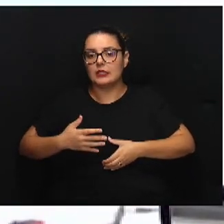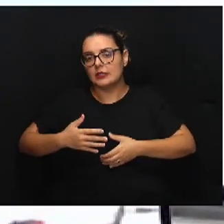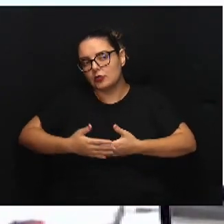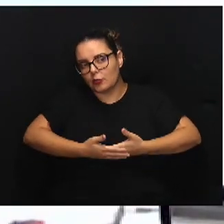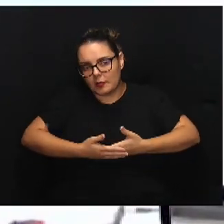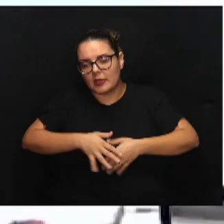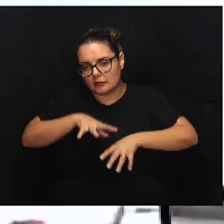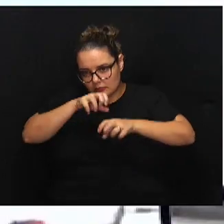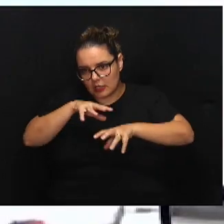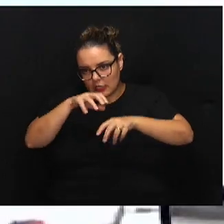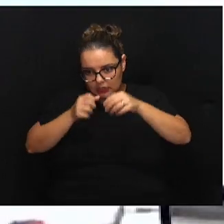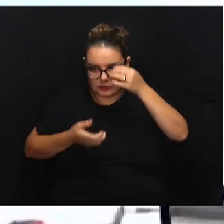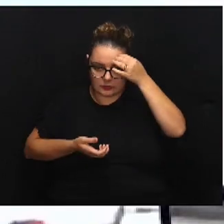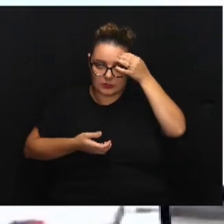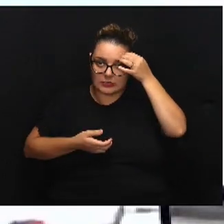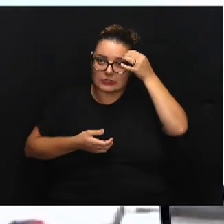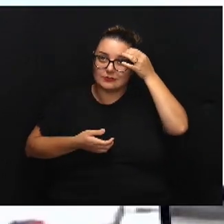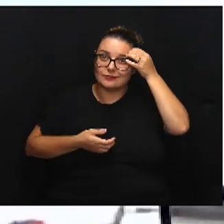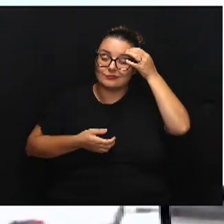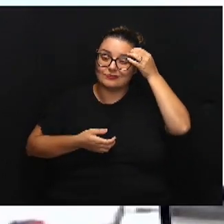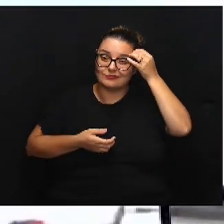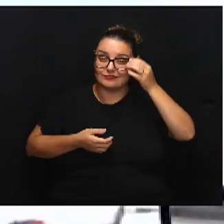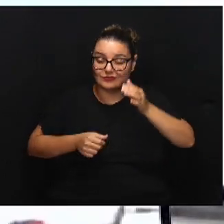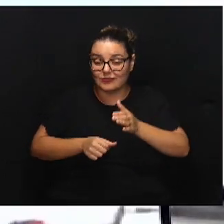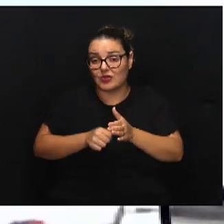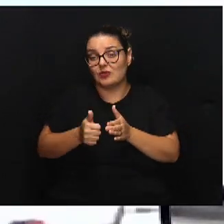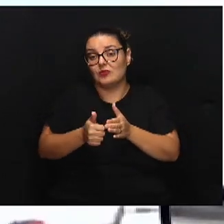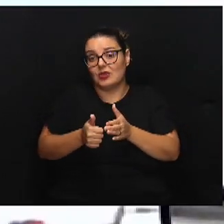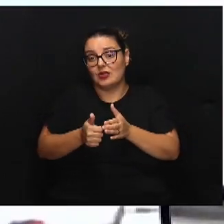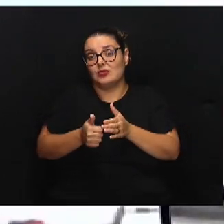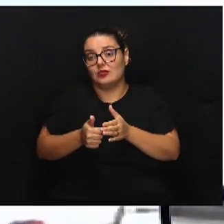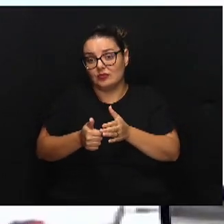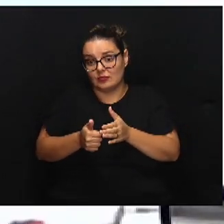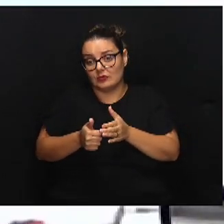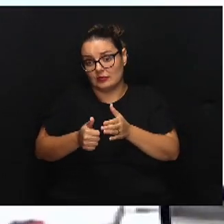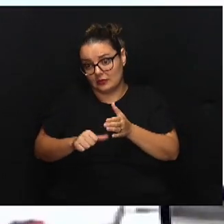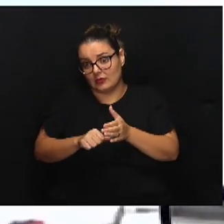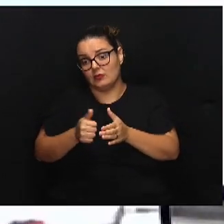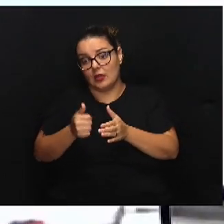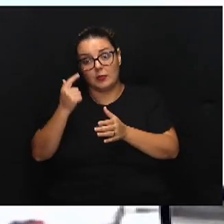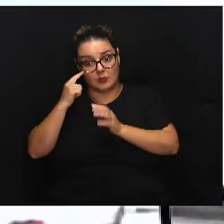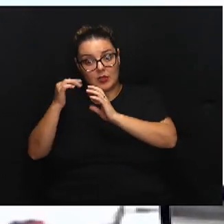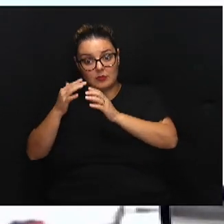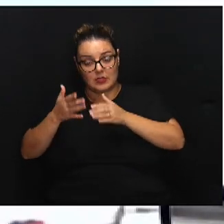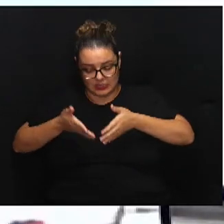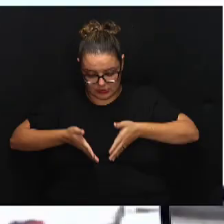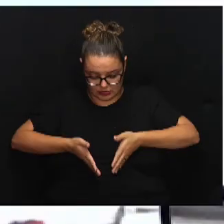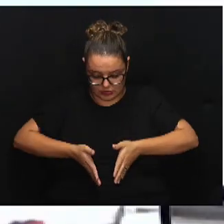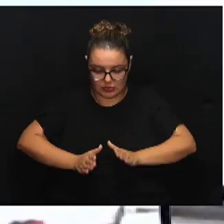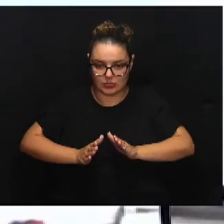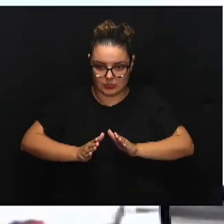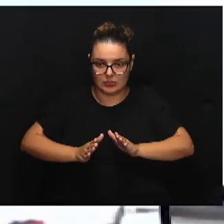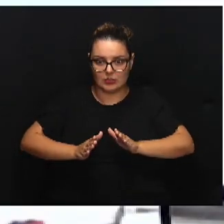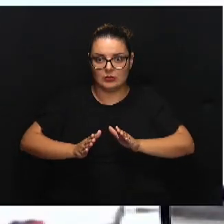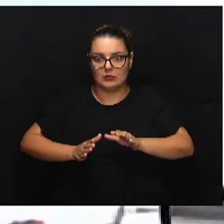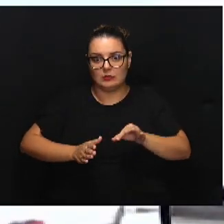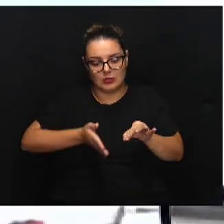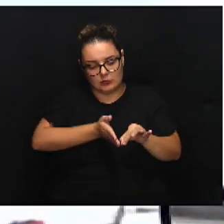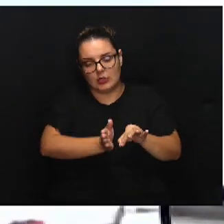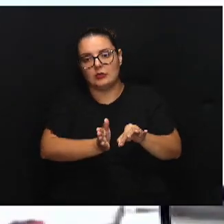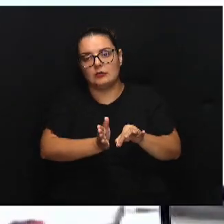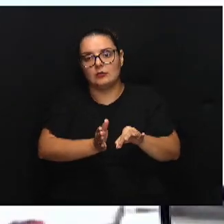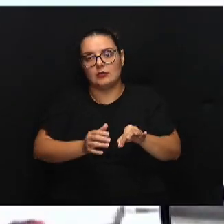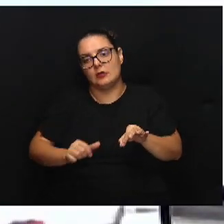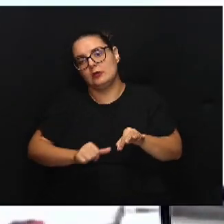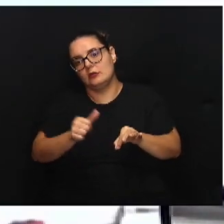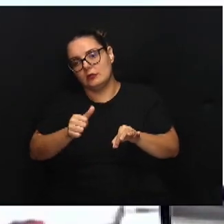se coloca à frente da criança, no colo, na frente, quero dizer, né, pensando na saída pela via vaginal, fica à